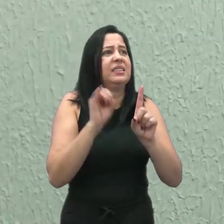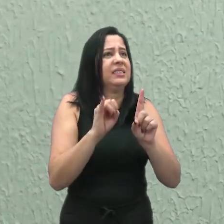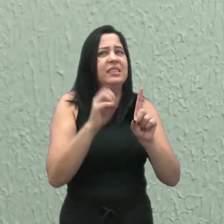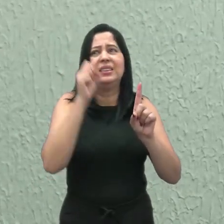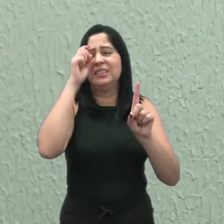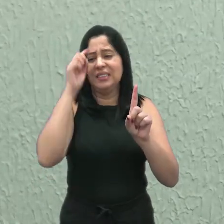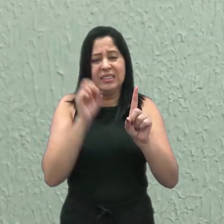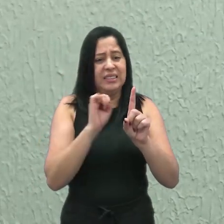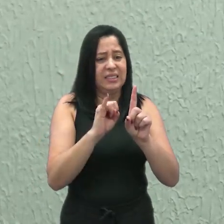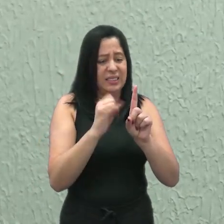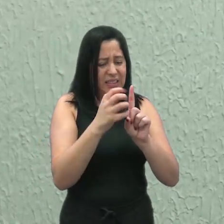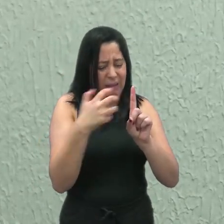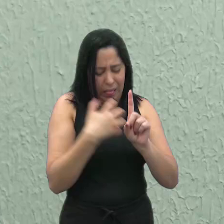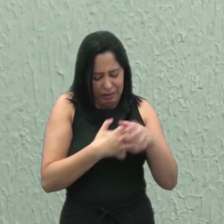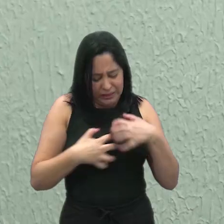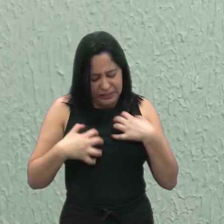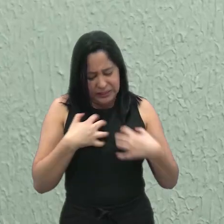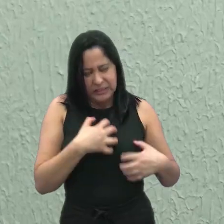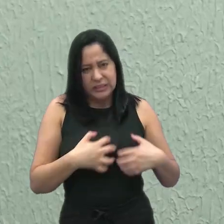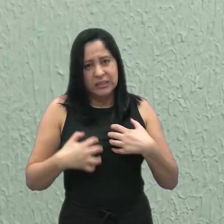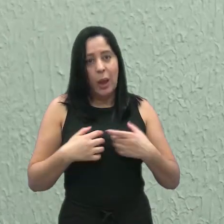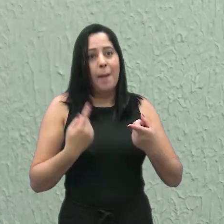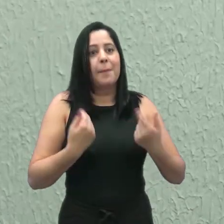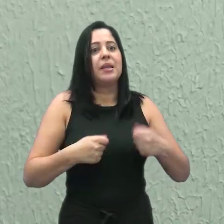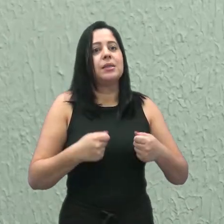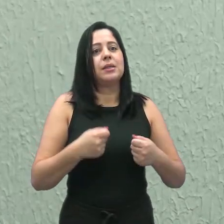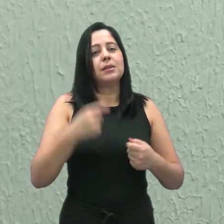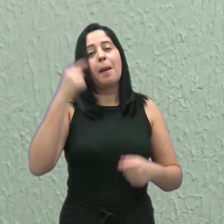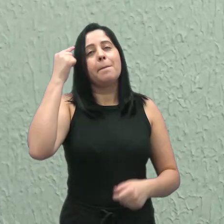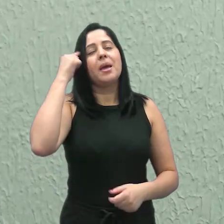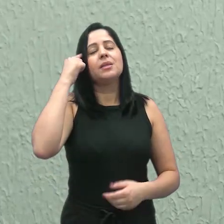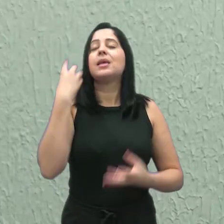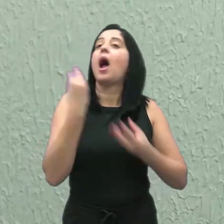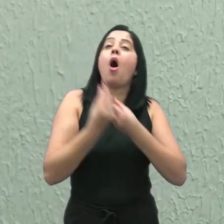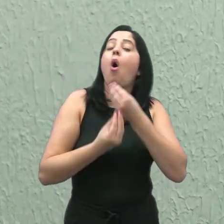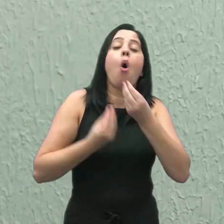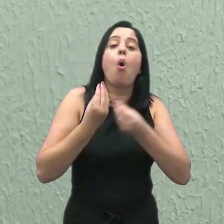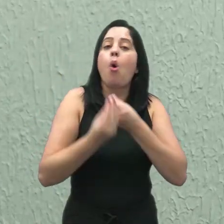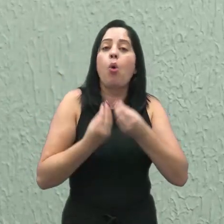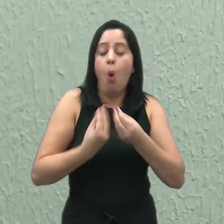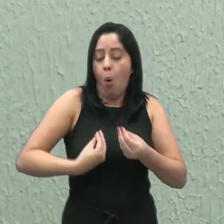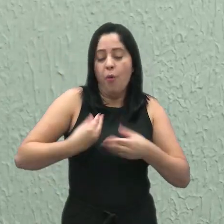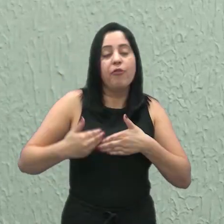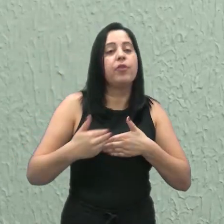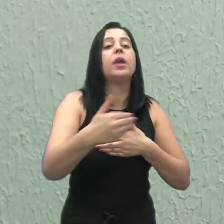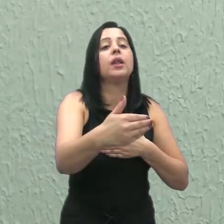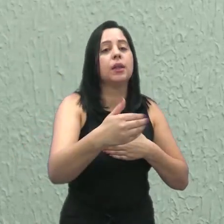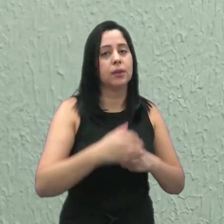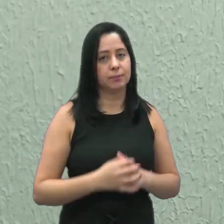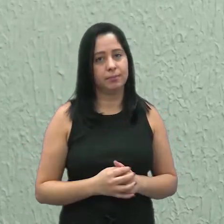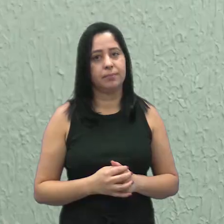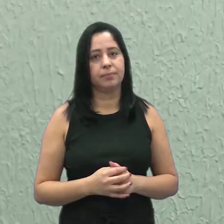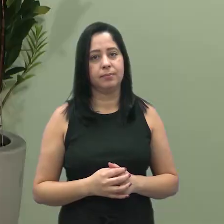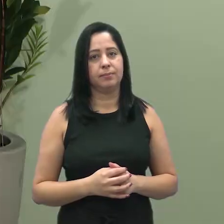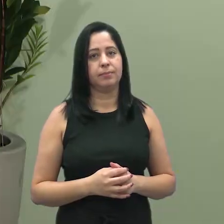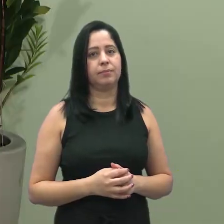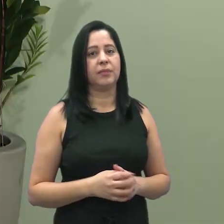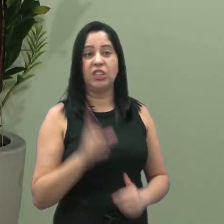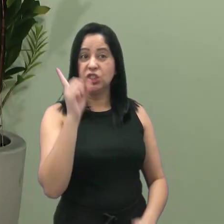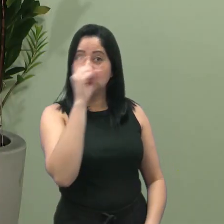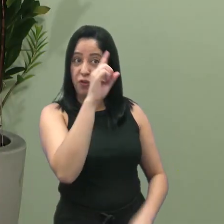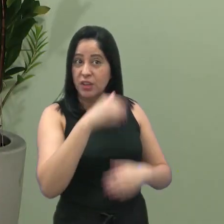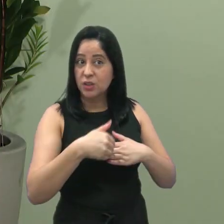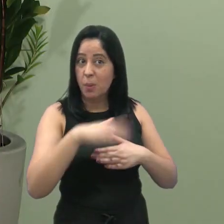em mais angústia ainda. Por isso que é bom se perguntar como. Como eu vou dar continuidade à vida agora? Coisa